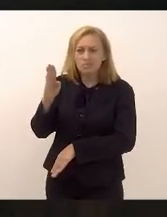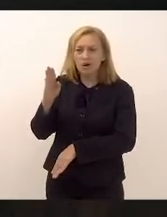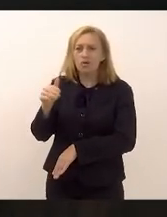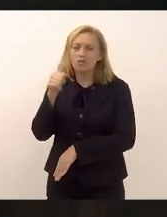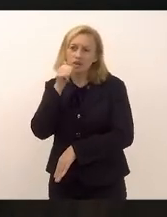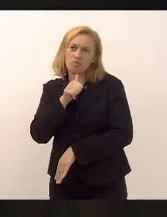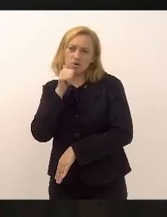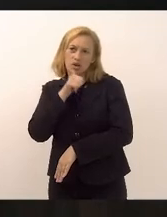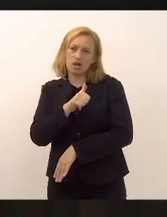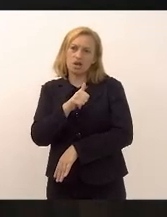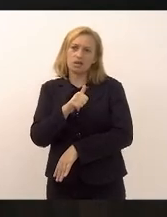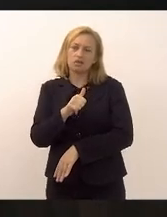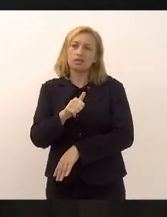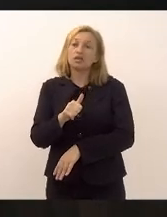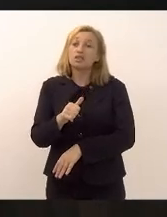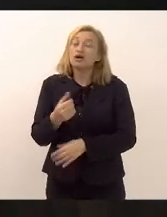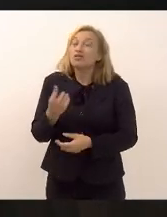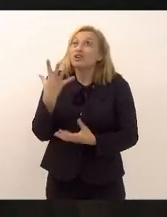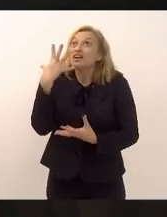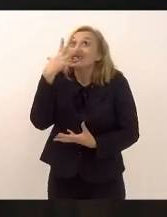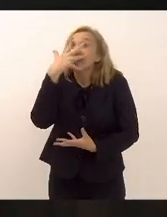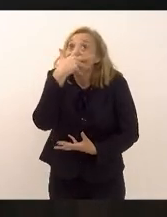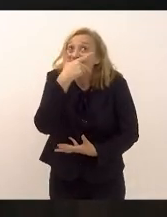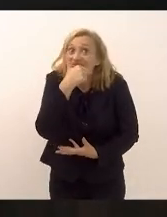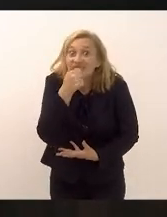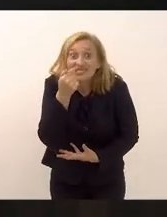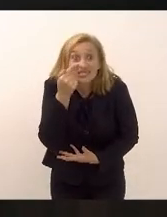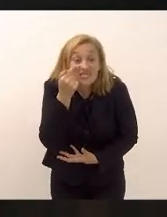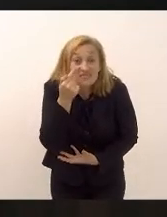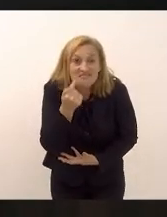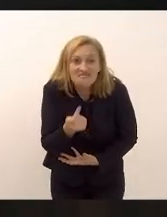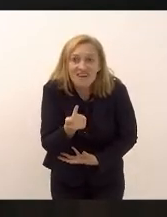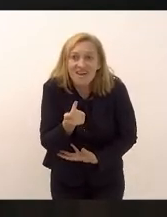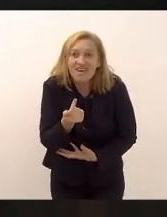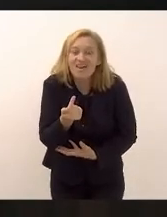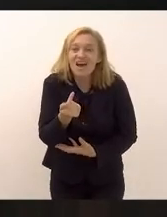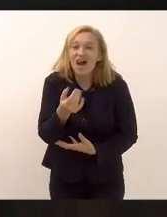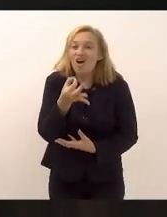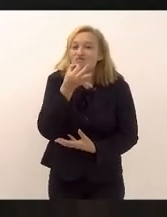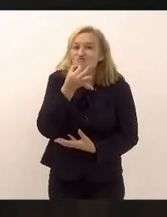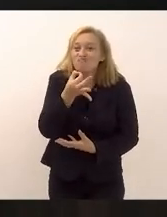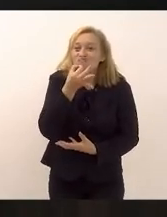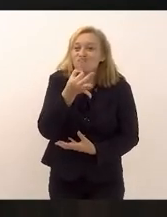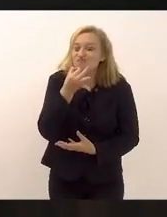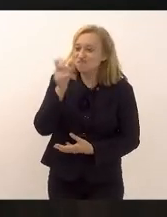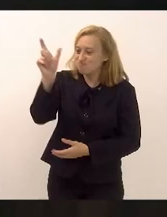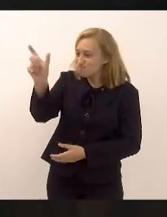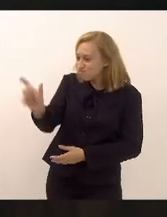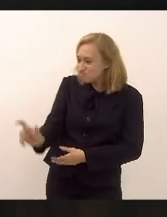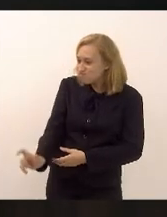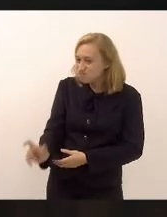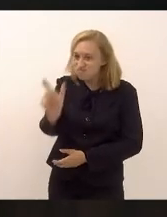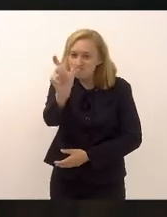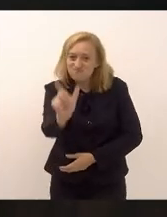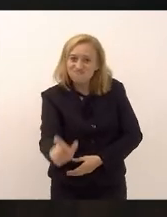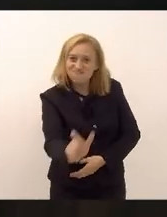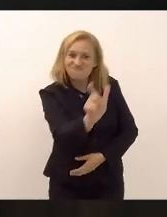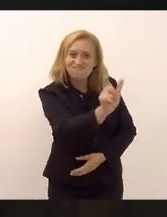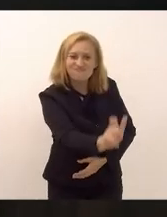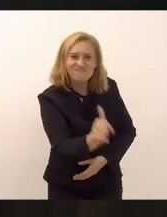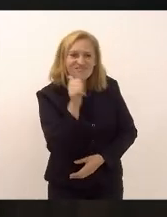mulher. E foi muito bonito de ver o depoimento daquelas que